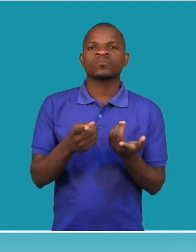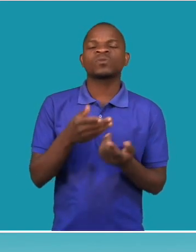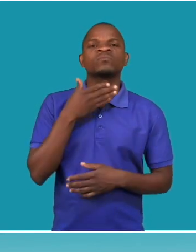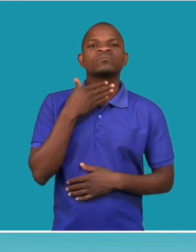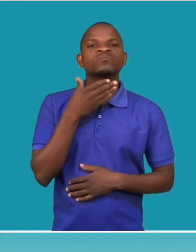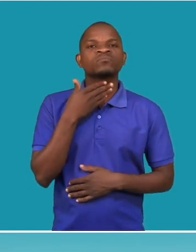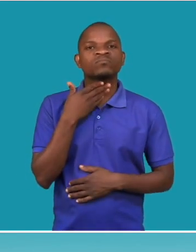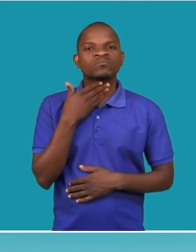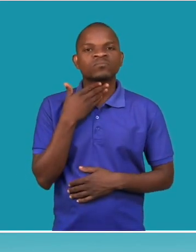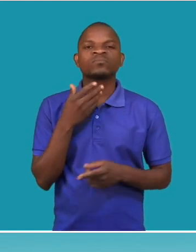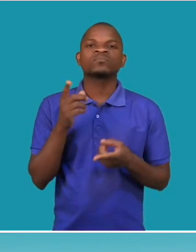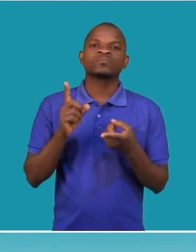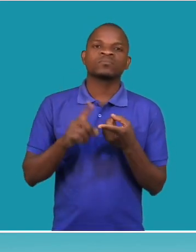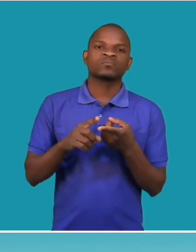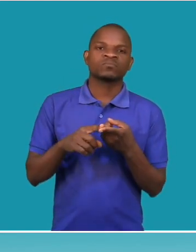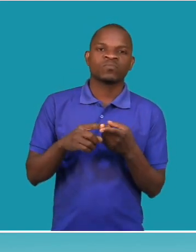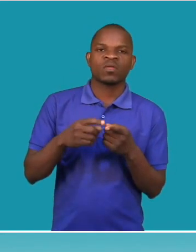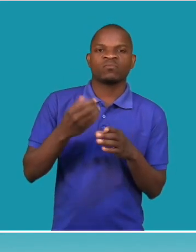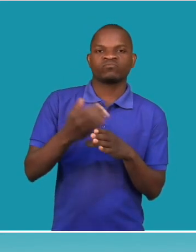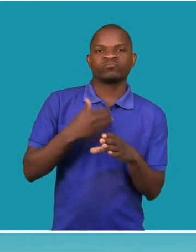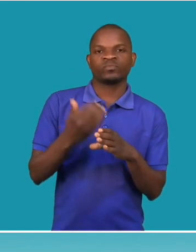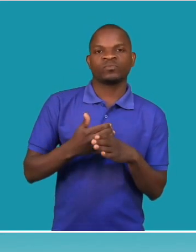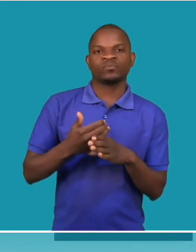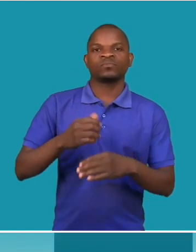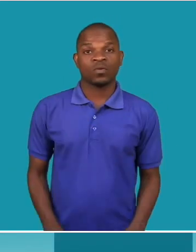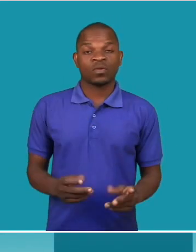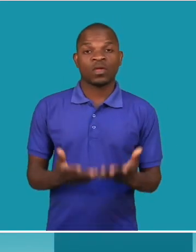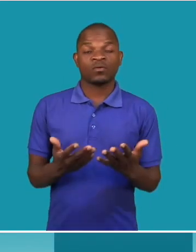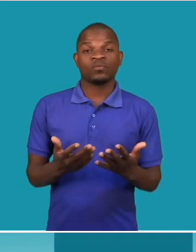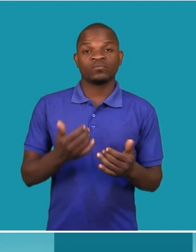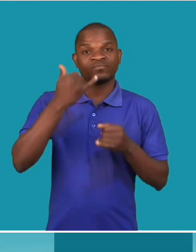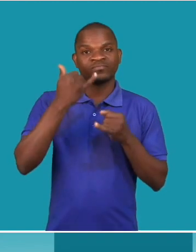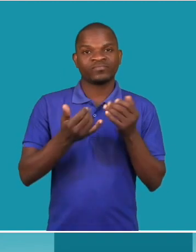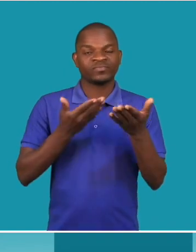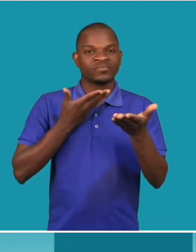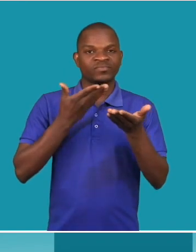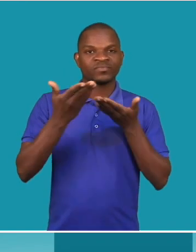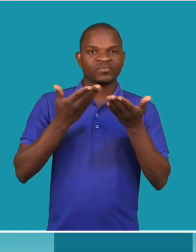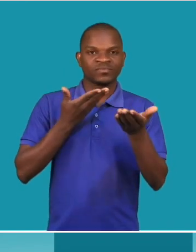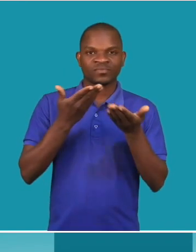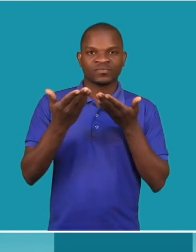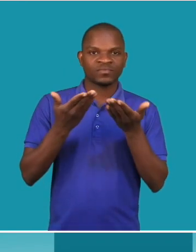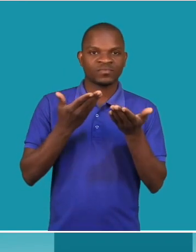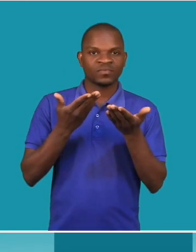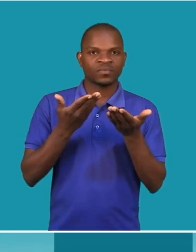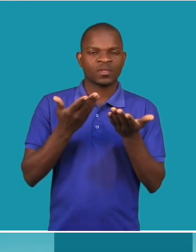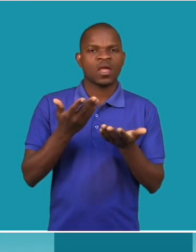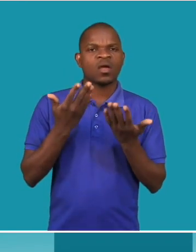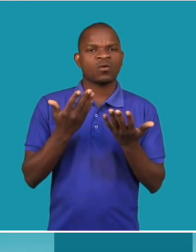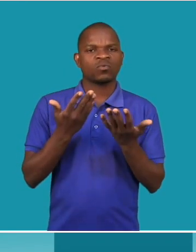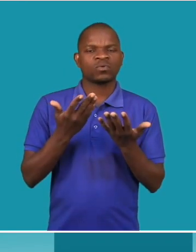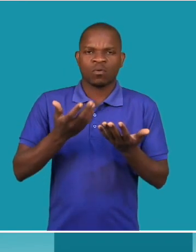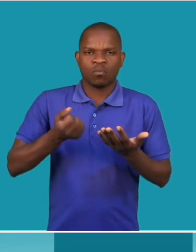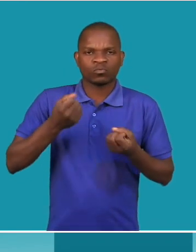provincial. Agora, aqui é que fala mesmo a fisioterapia. Mesmo para terminar a nossa conversa, doutor,